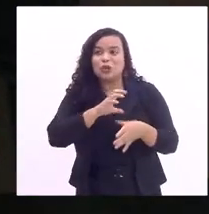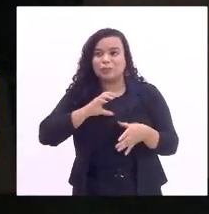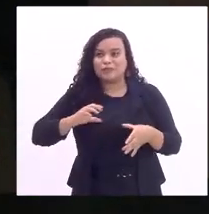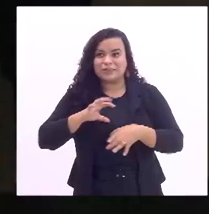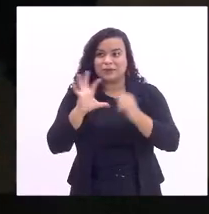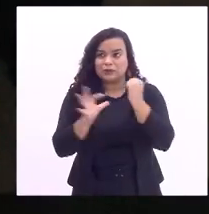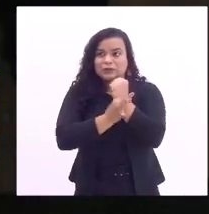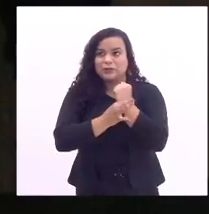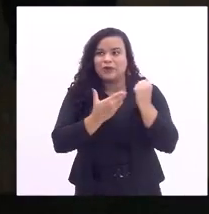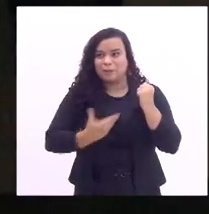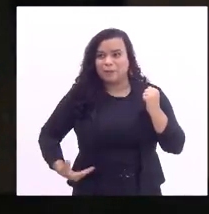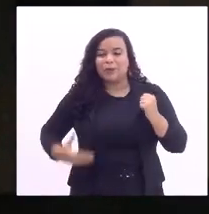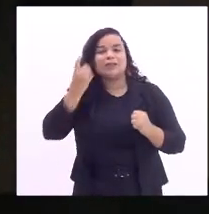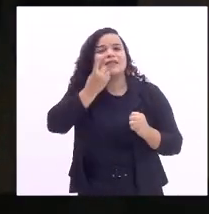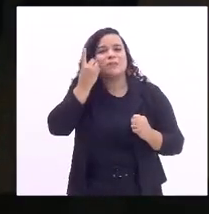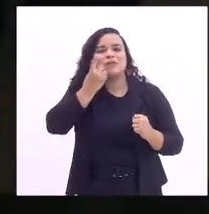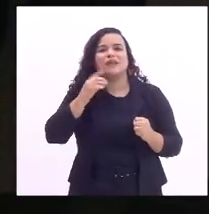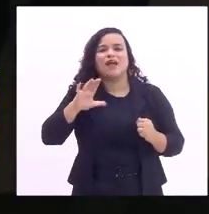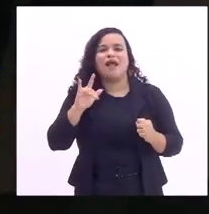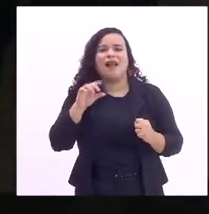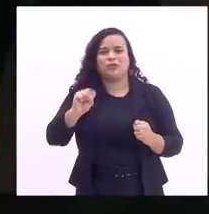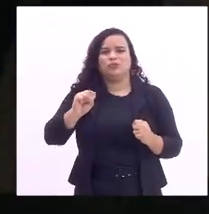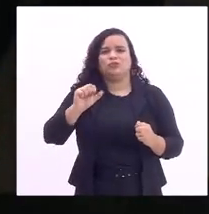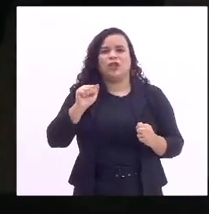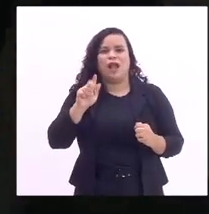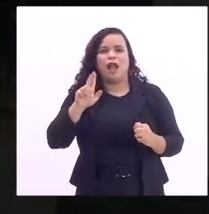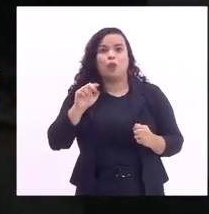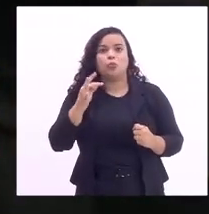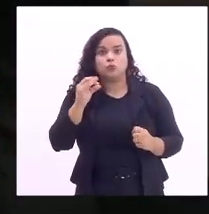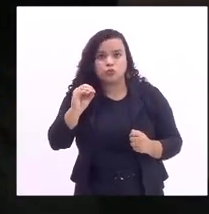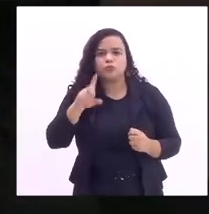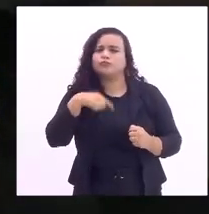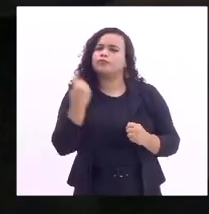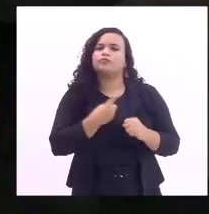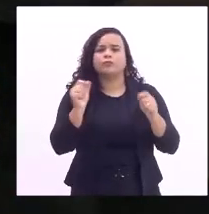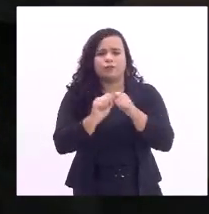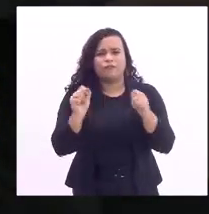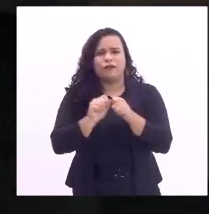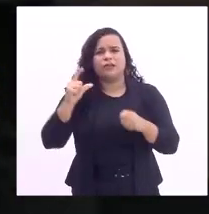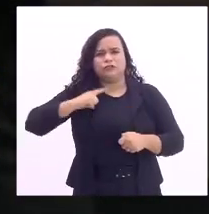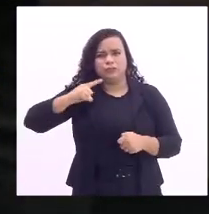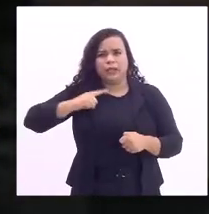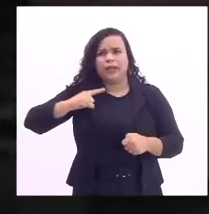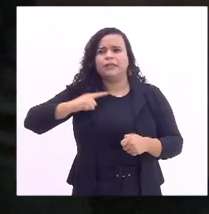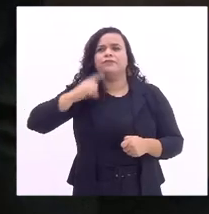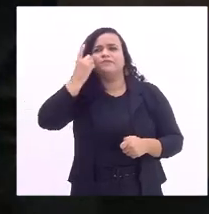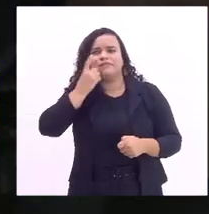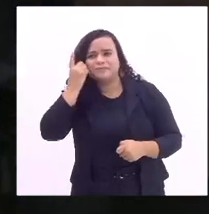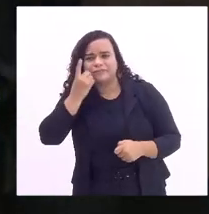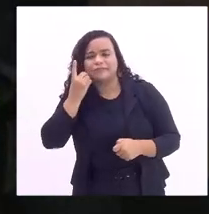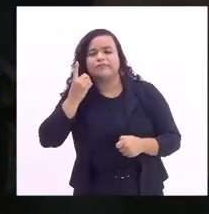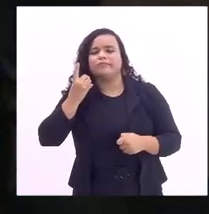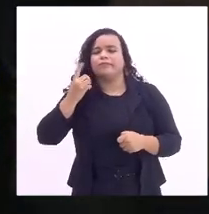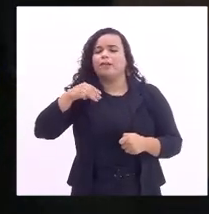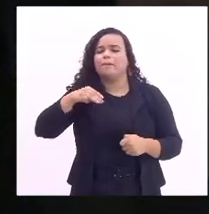deputado delegado Carlos Augusto. Nós temos realizado, deputado Márcio Gualberto,